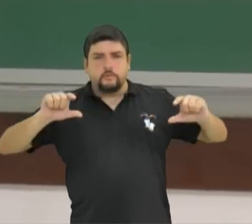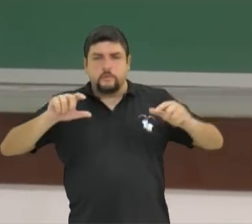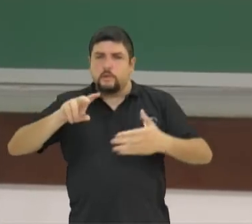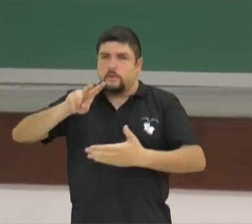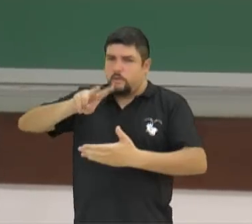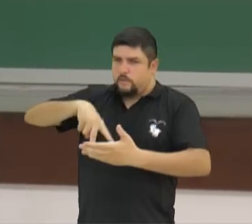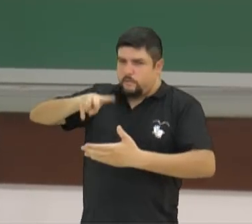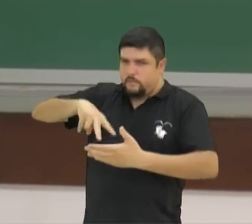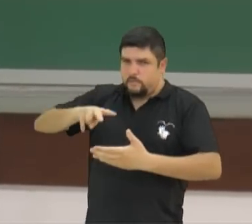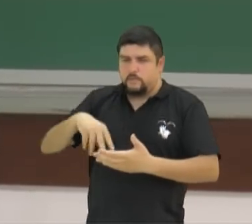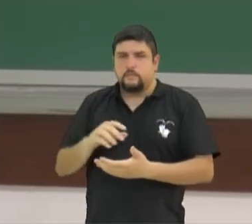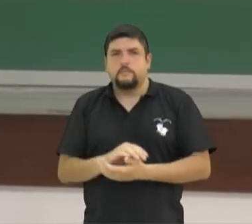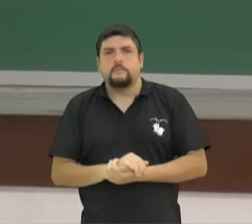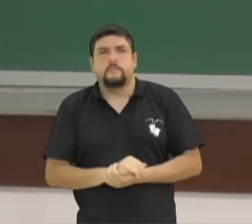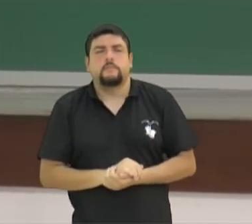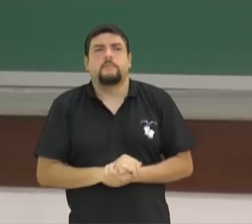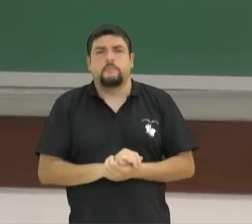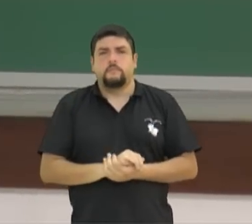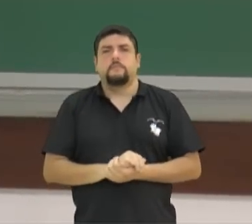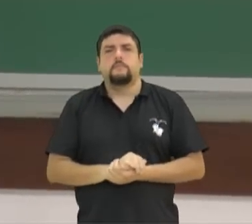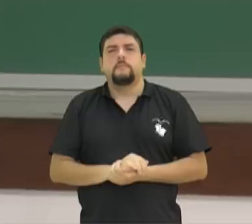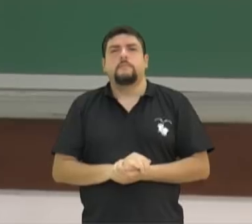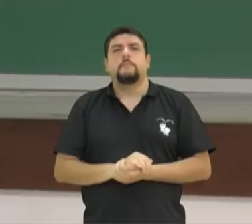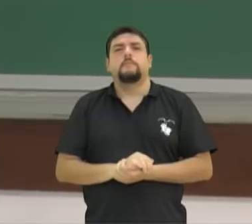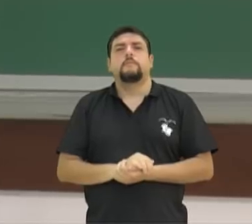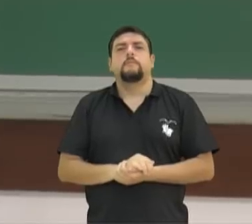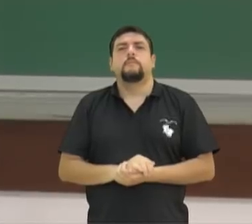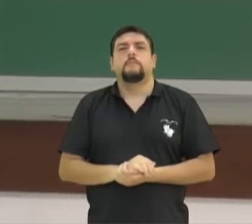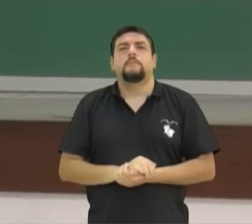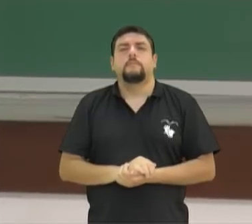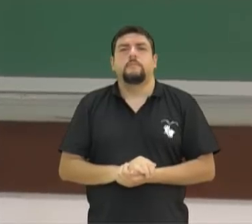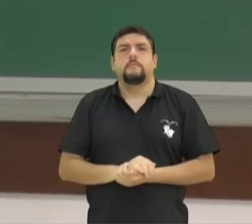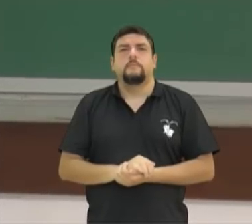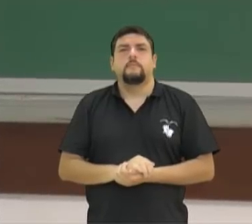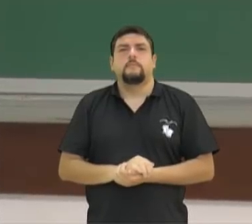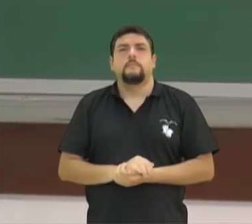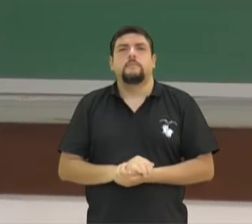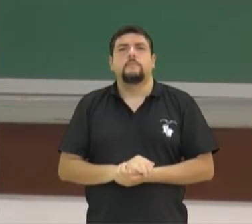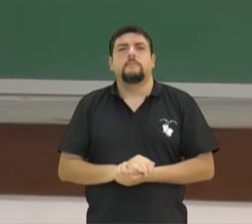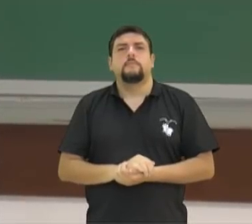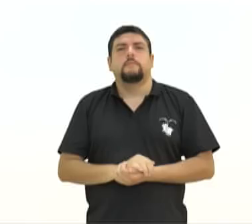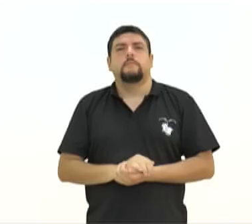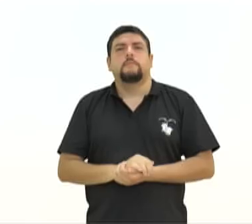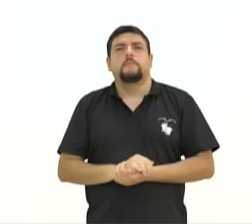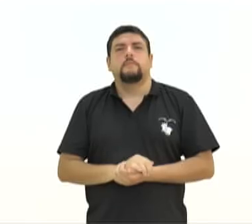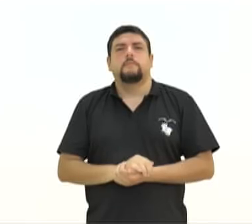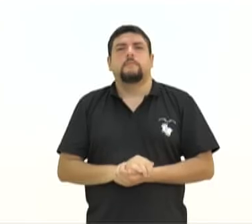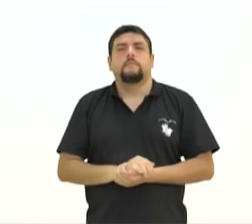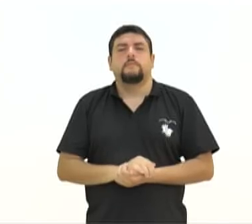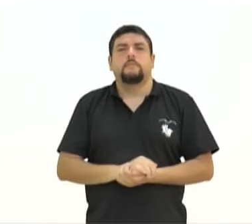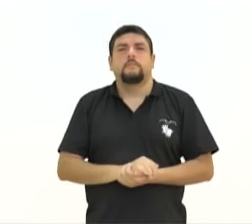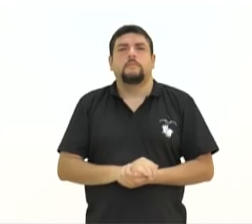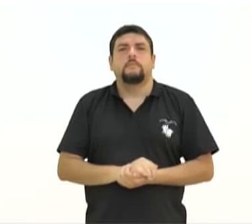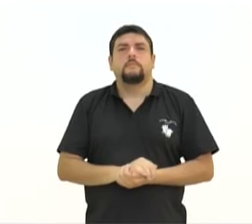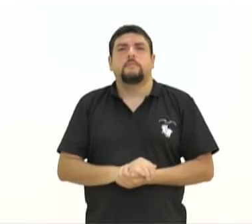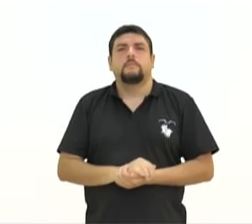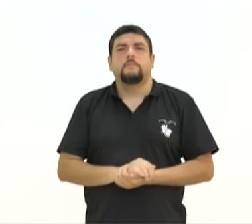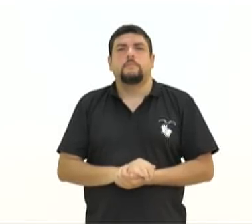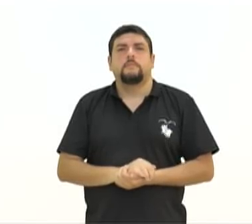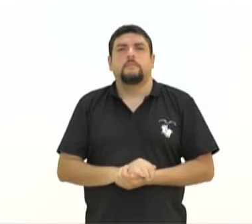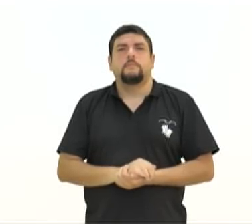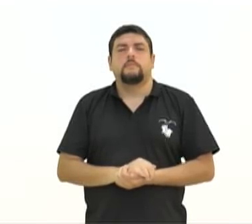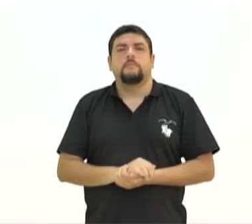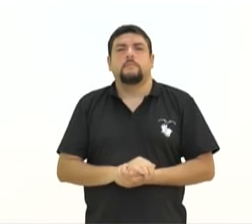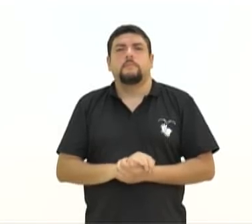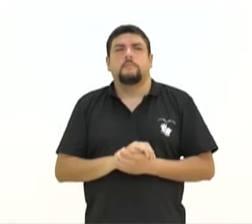selecionada para a gente trabalhar aqui essas questões das figuras de linguagem conforme anunciado, para os objetivos da nossa aula. Então, observem